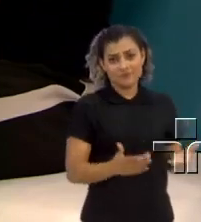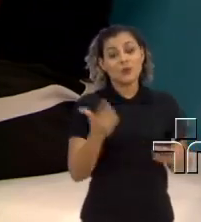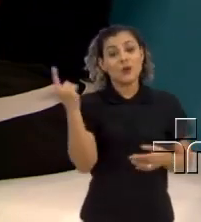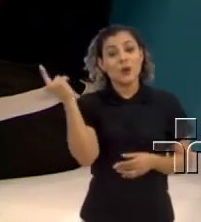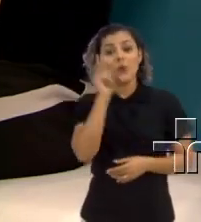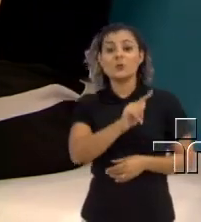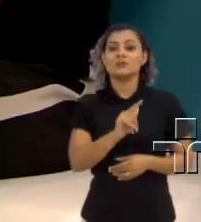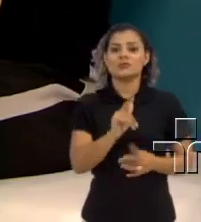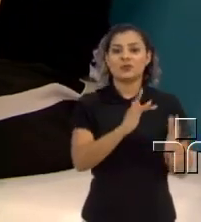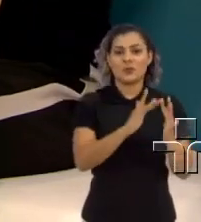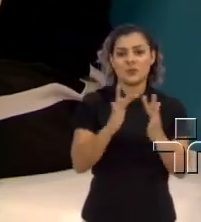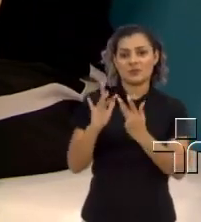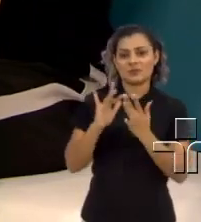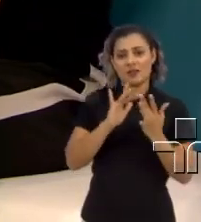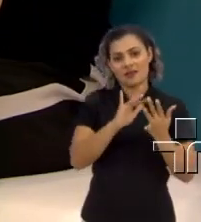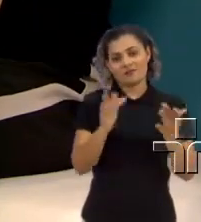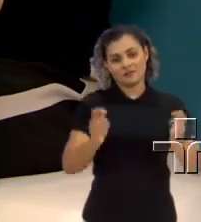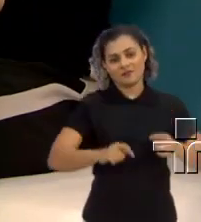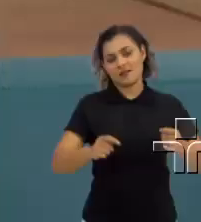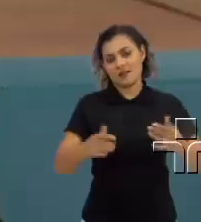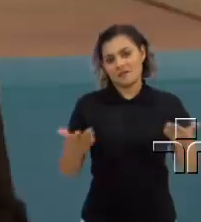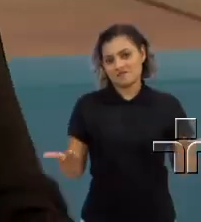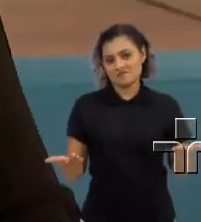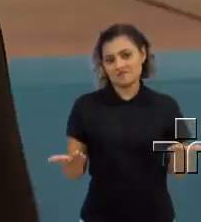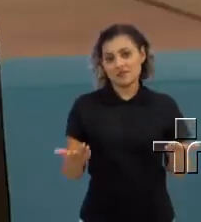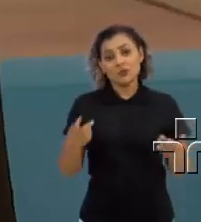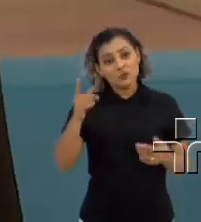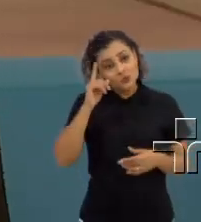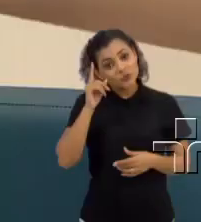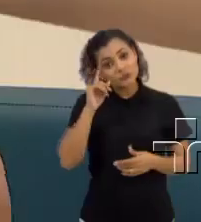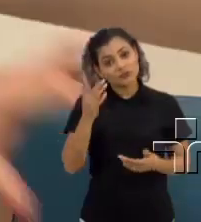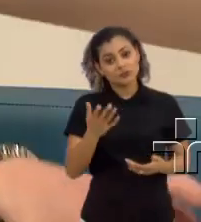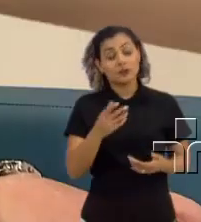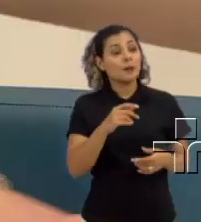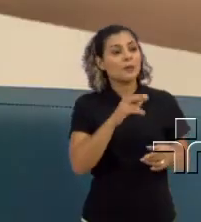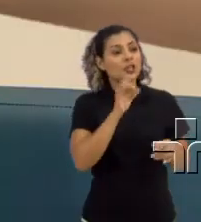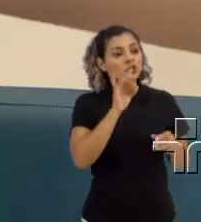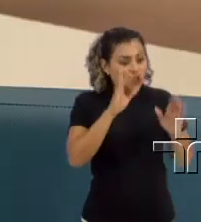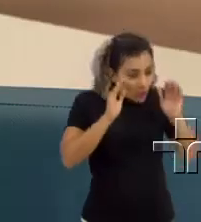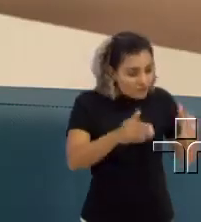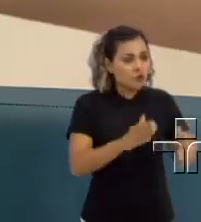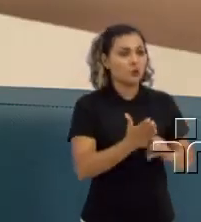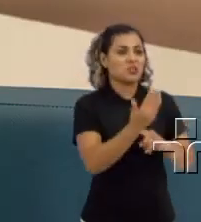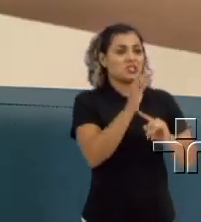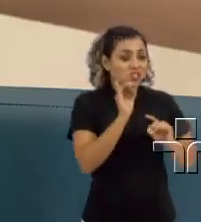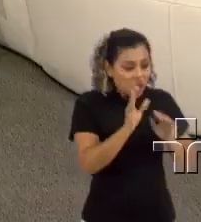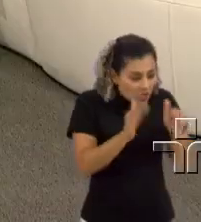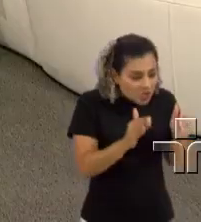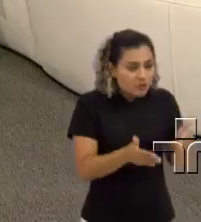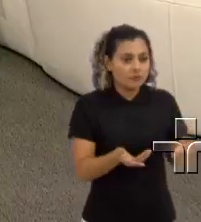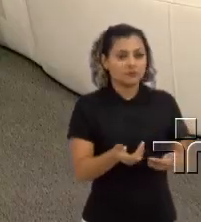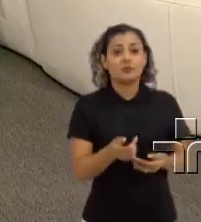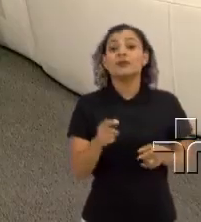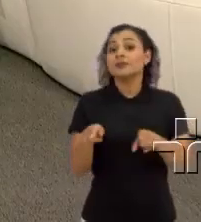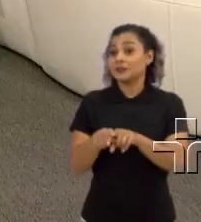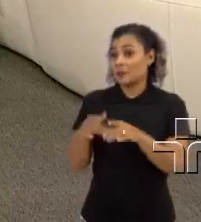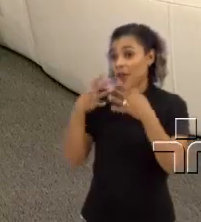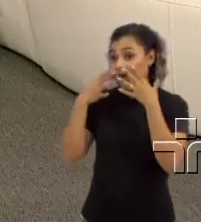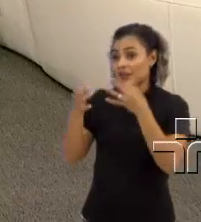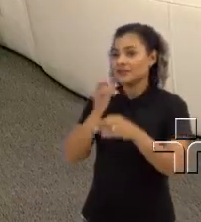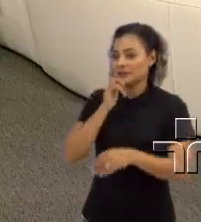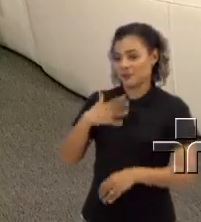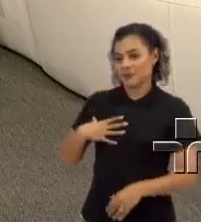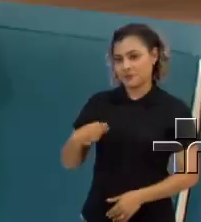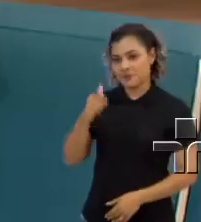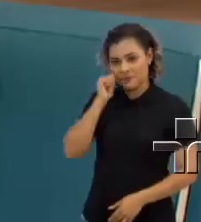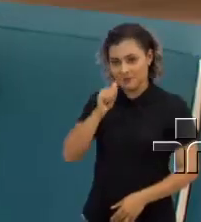para ter esse contato pessoal, né, no dia a dia. Sim, para não virar só a tecnologia. Não, e tem que chamar a atenção, né? Eu vejo a minha